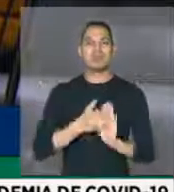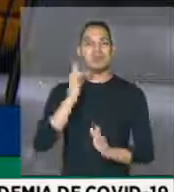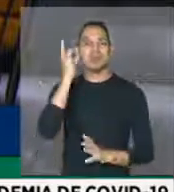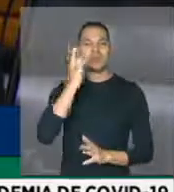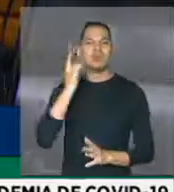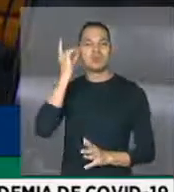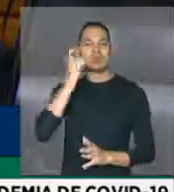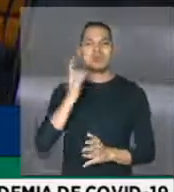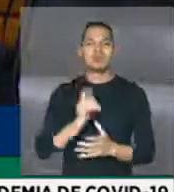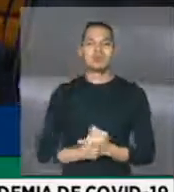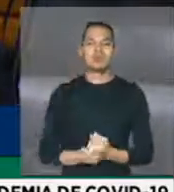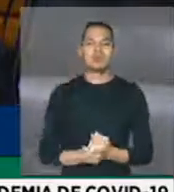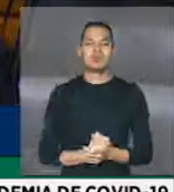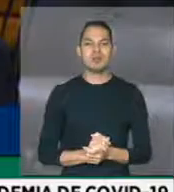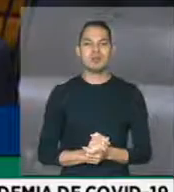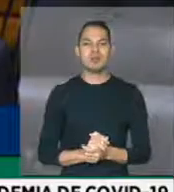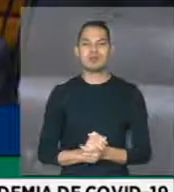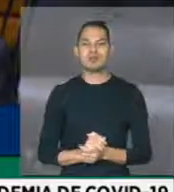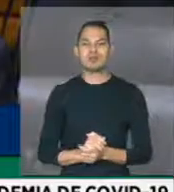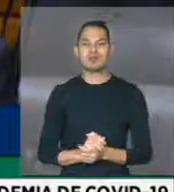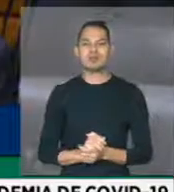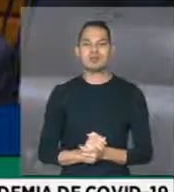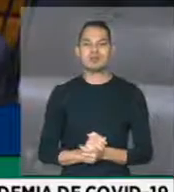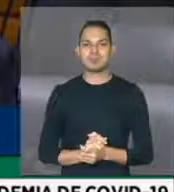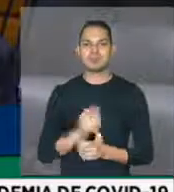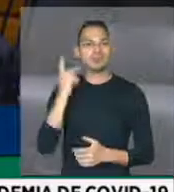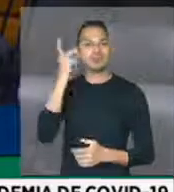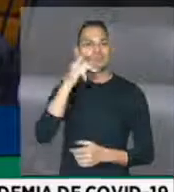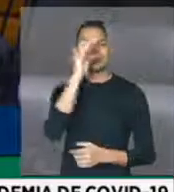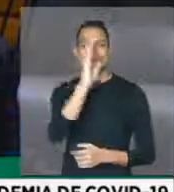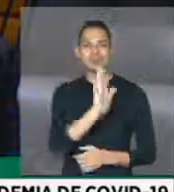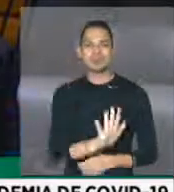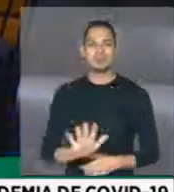deputados, senadores e outros colegas parlamentares por todo o Brasil.